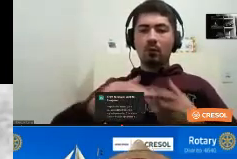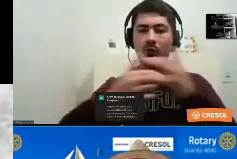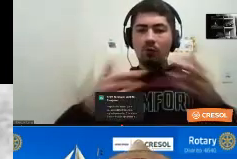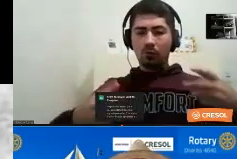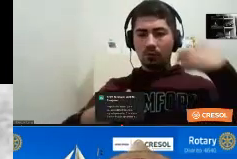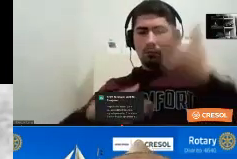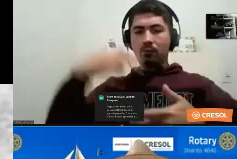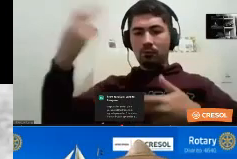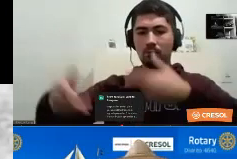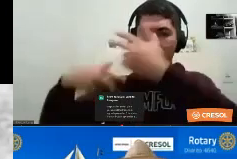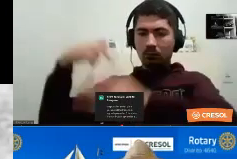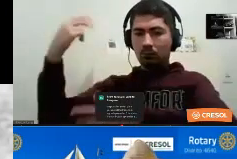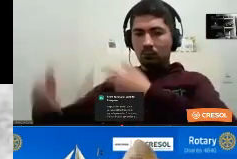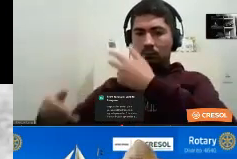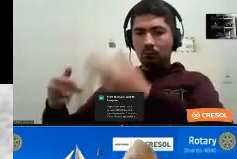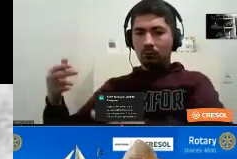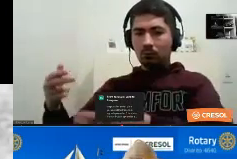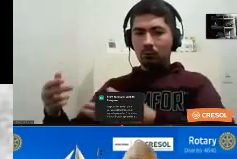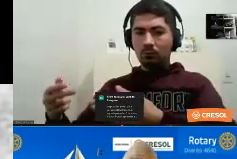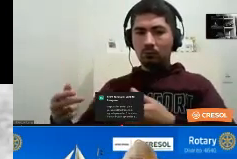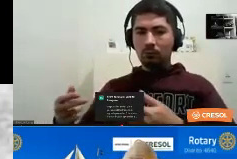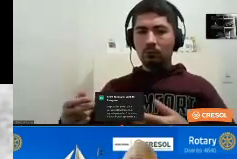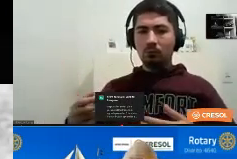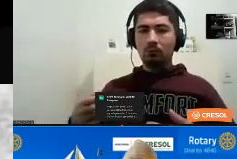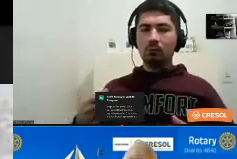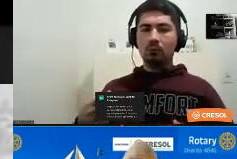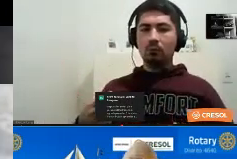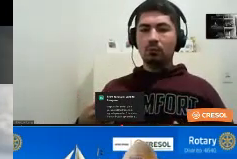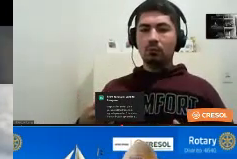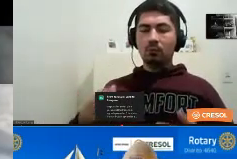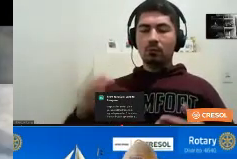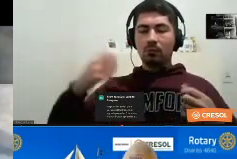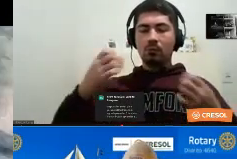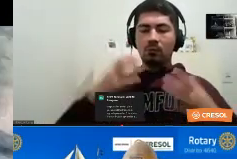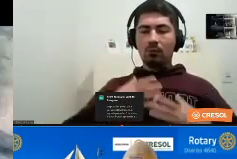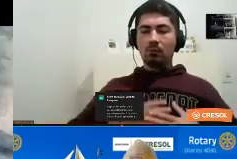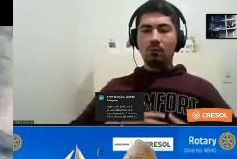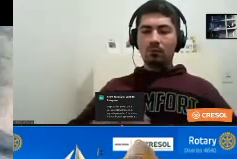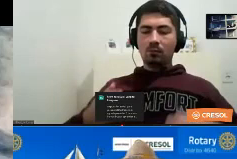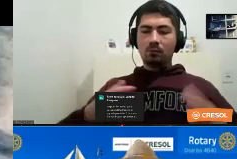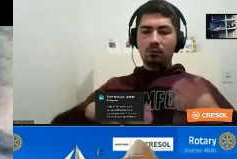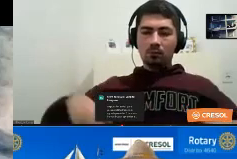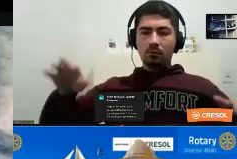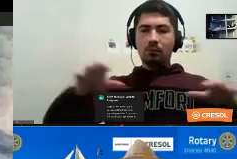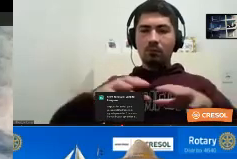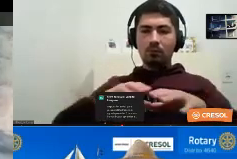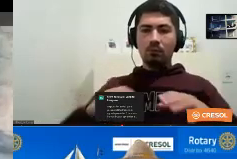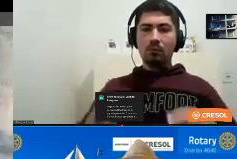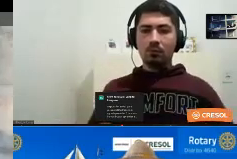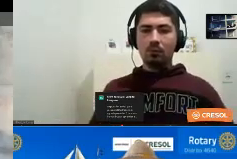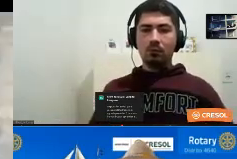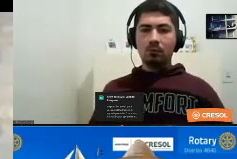iriam atrás. Então, eu tive que manter calmo, todo mundo. Olha aqui, outra